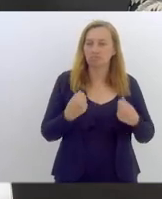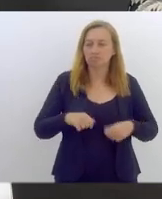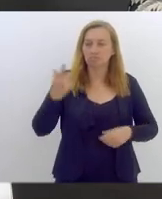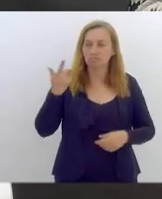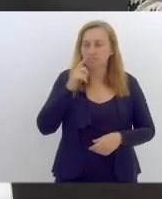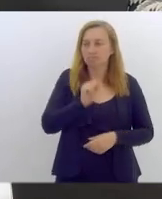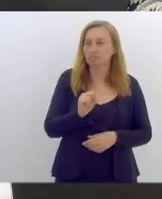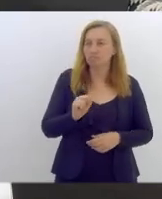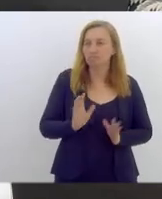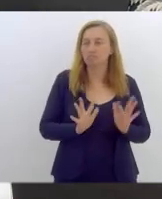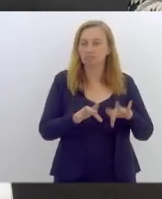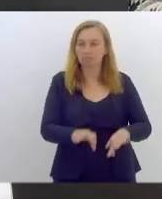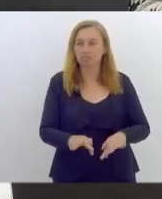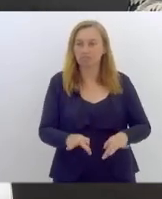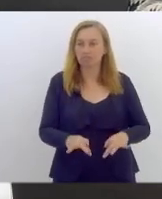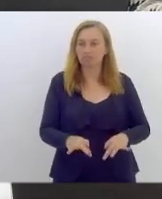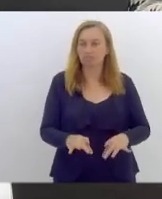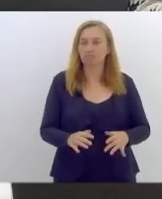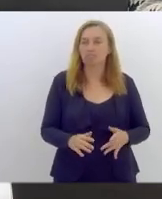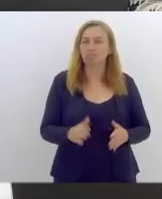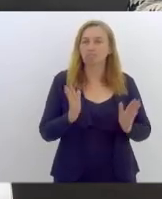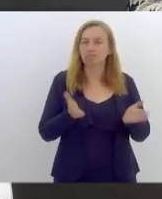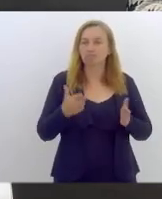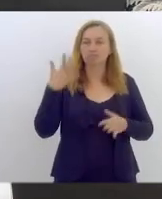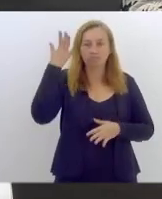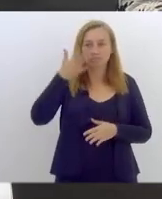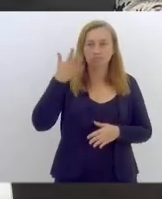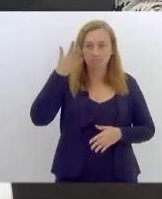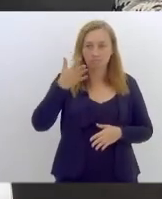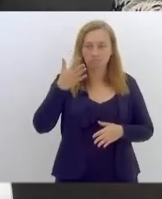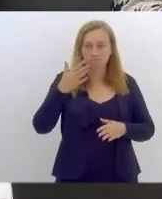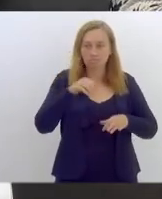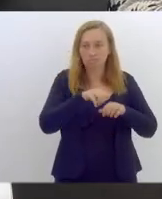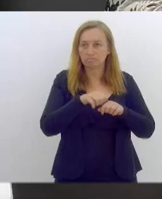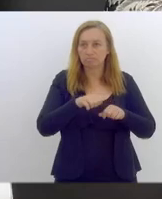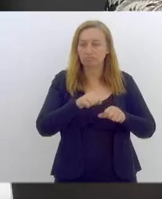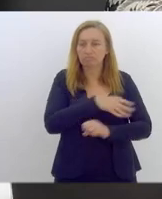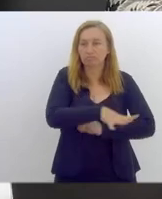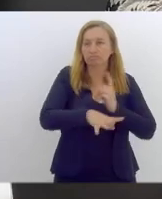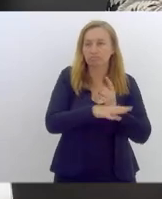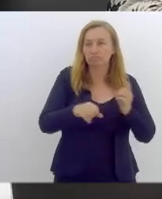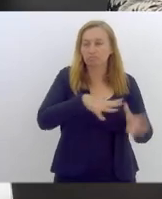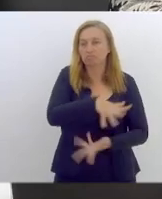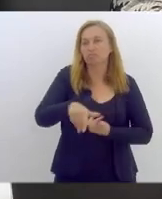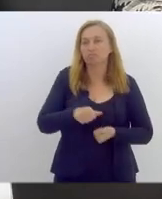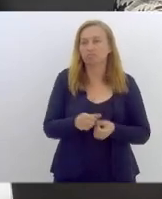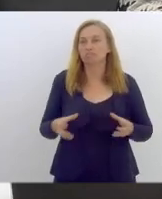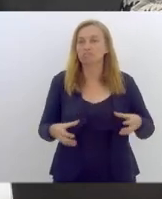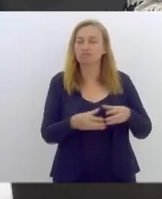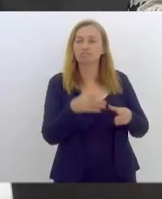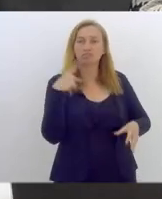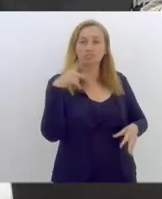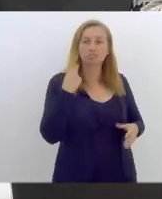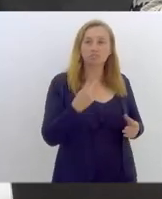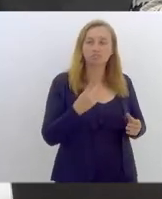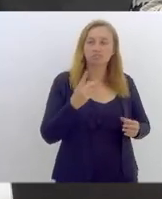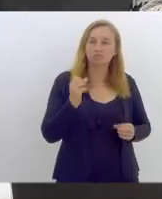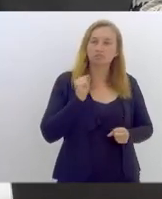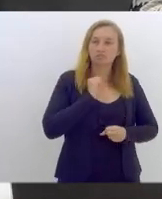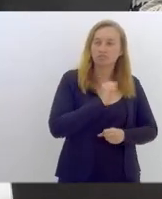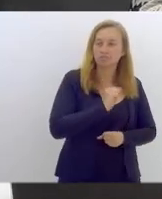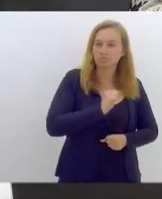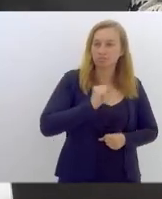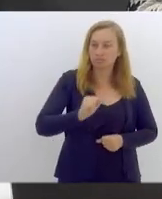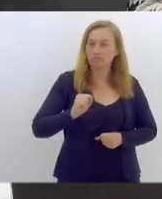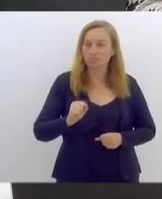esse caso, porque hoje a mensagem que se passa para a nossa sociedade e para o mundo é que existe no Brasil um grupo político capaz de assassinar como forma